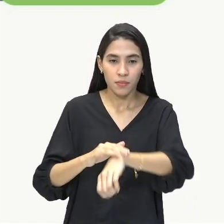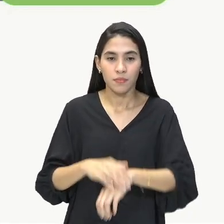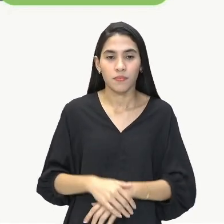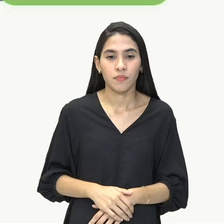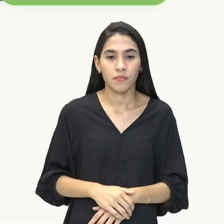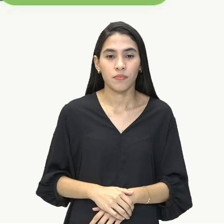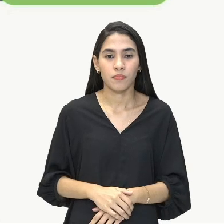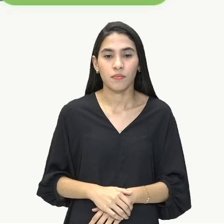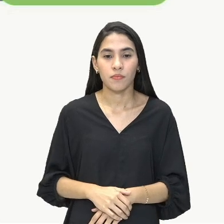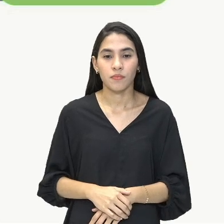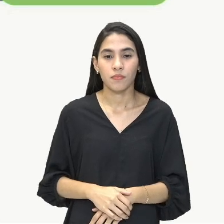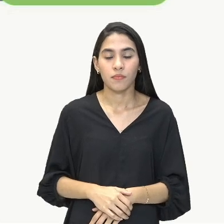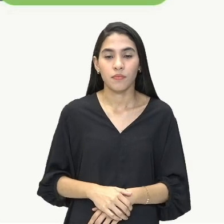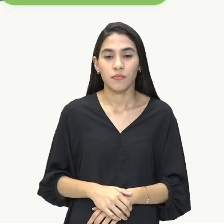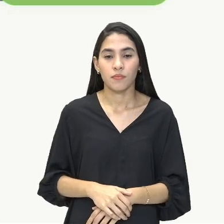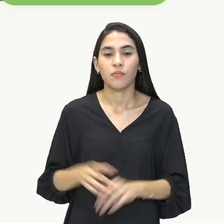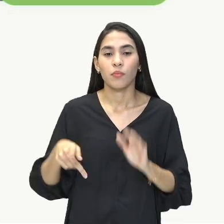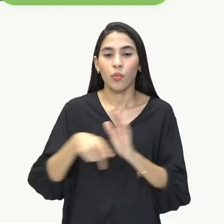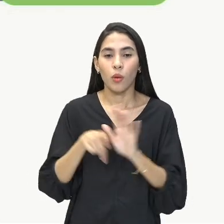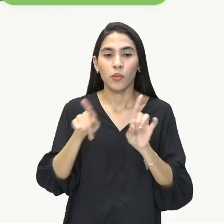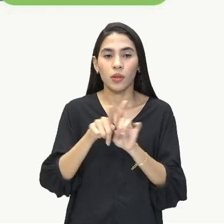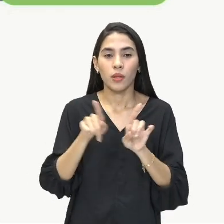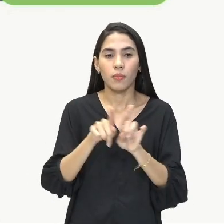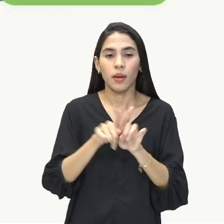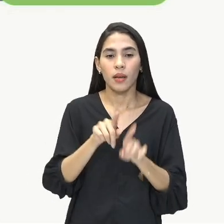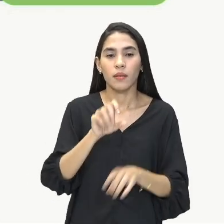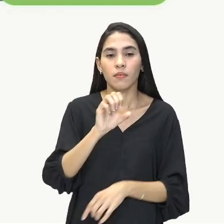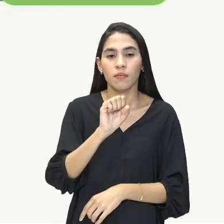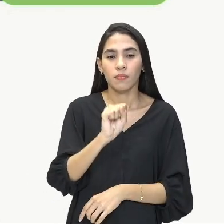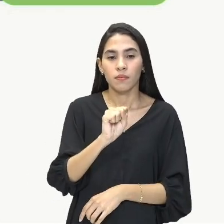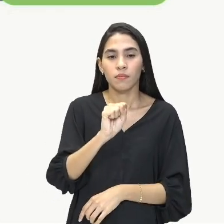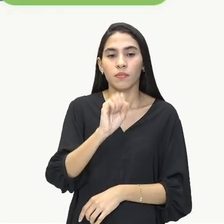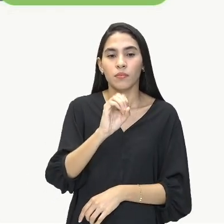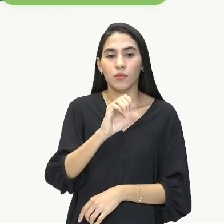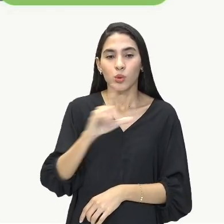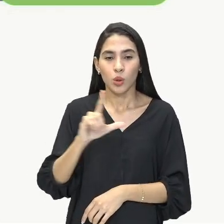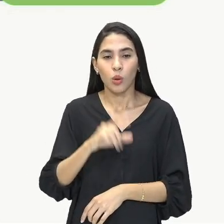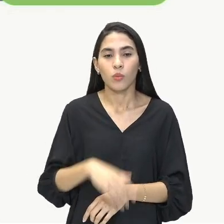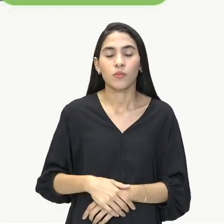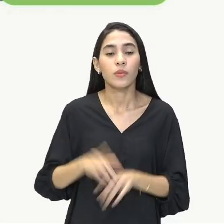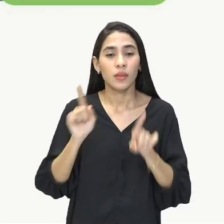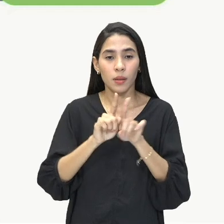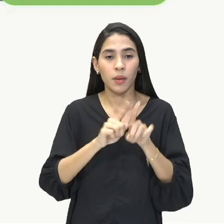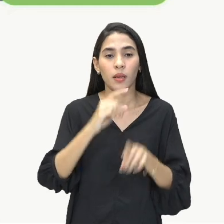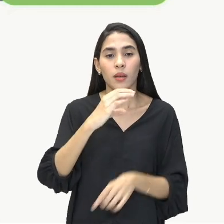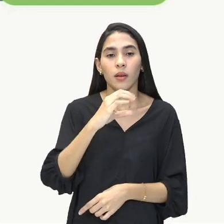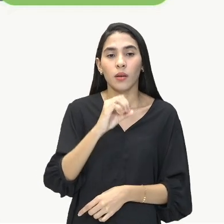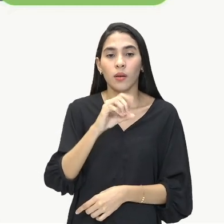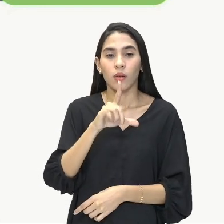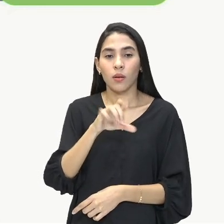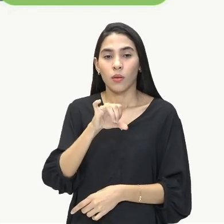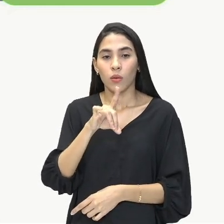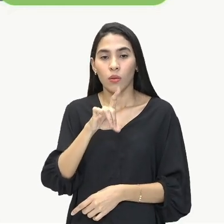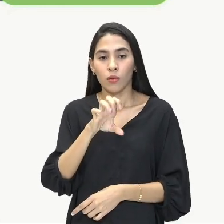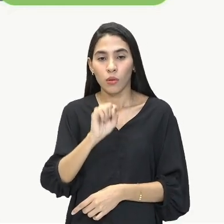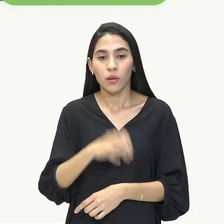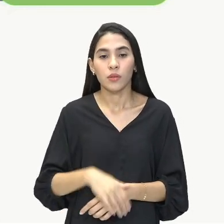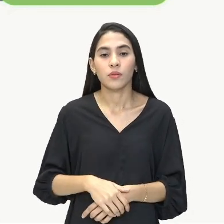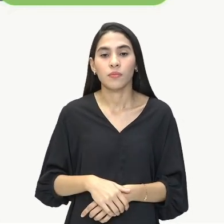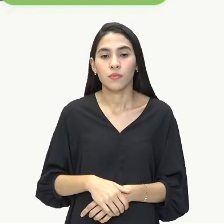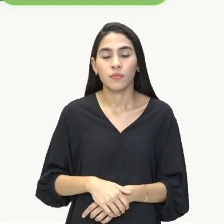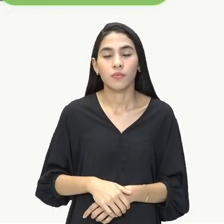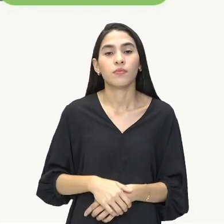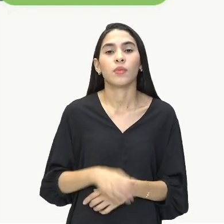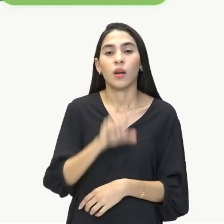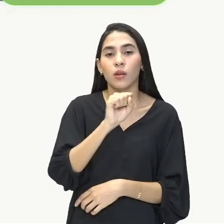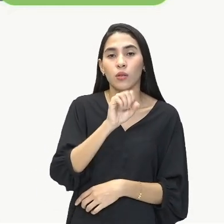Sol, é essa palavra mesmo, Sol. É um colóide, aonde o disperso é o sólido e o